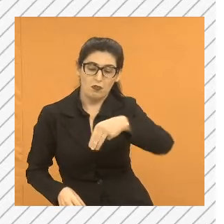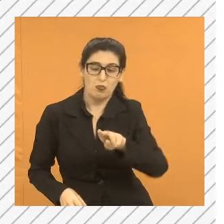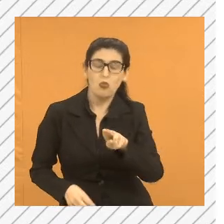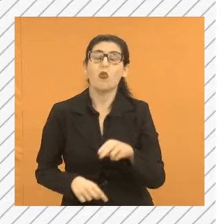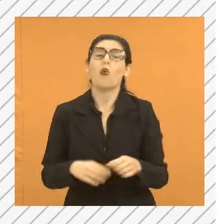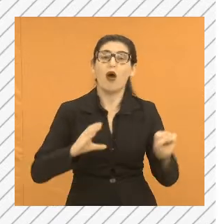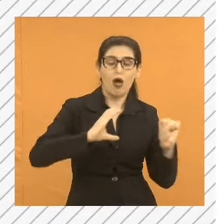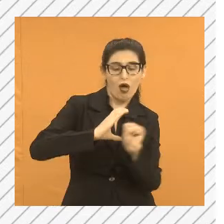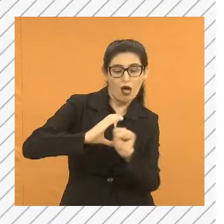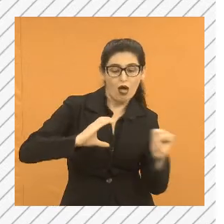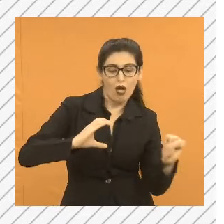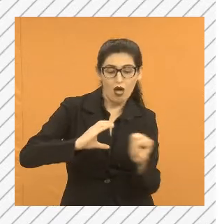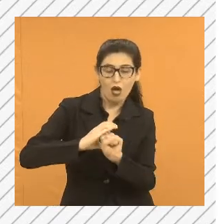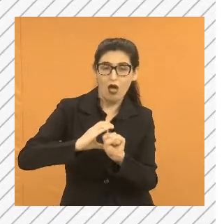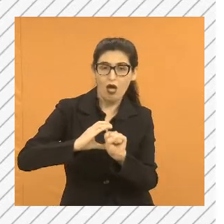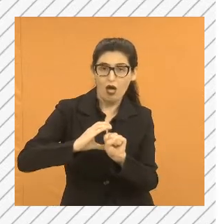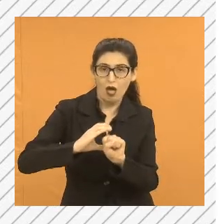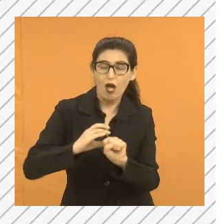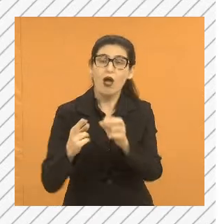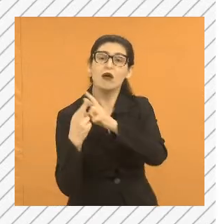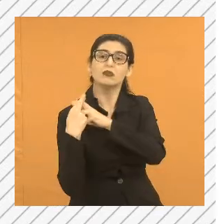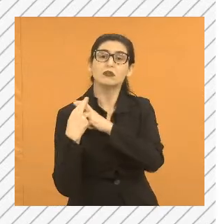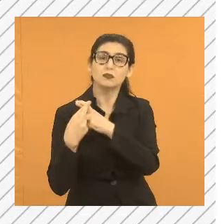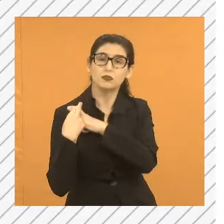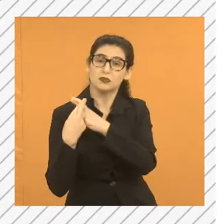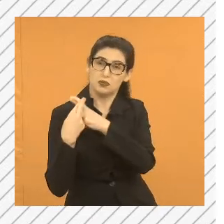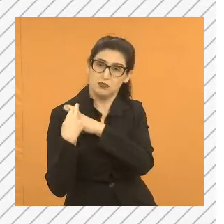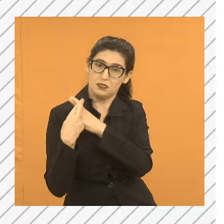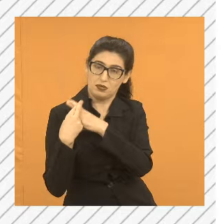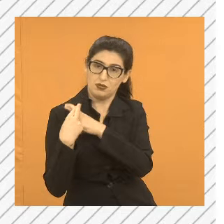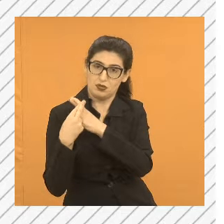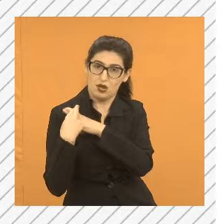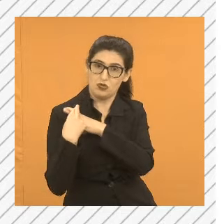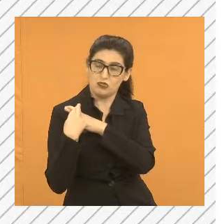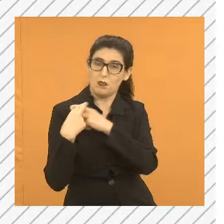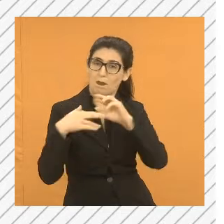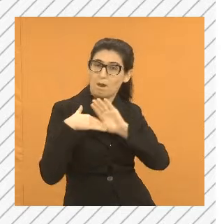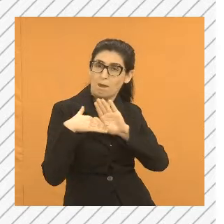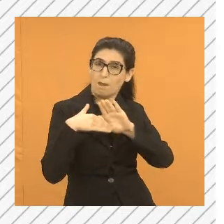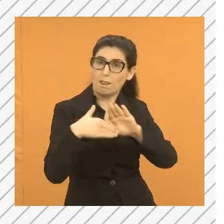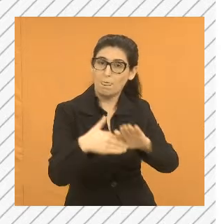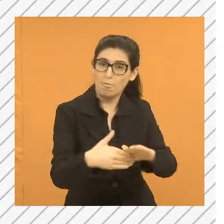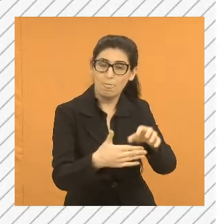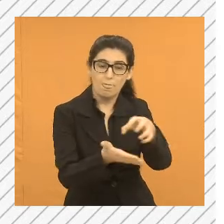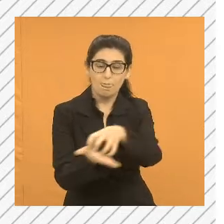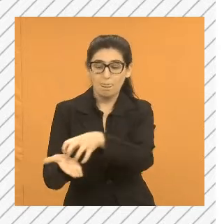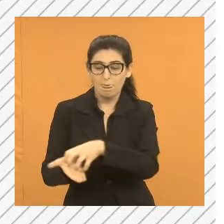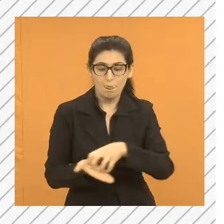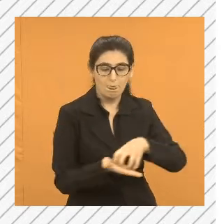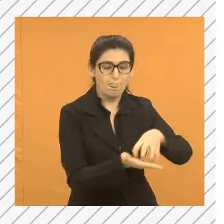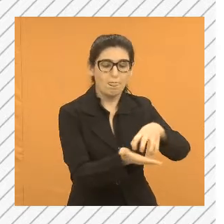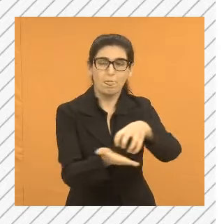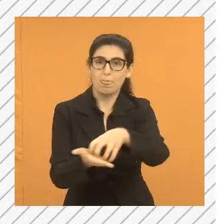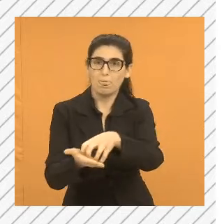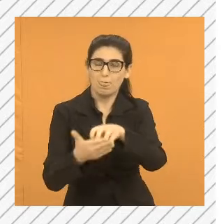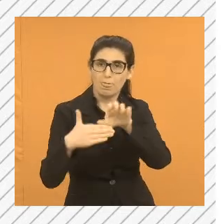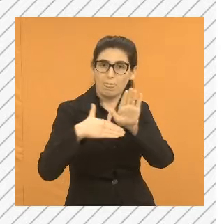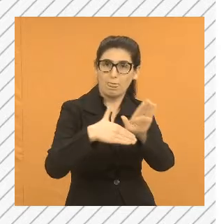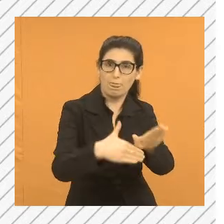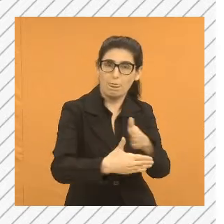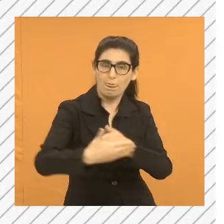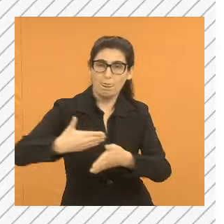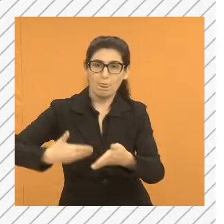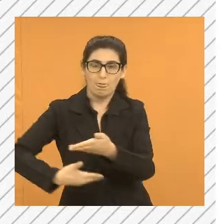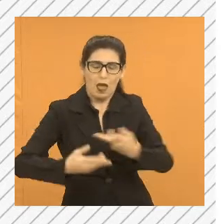Casa de Misericórdia é responsável pela retaguarda das unidades de pronto atendimento,